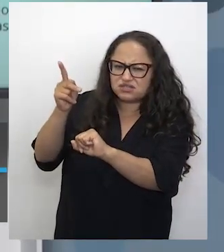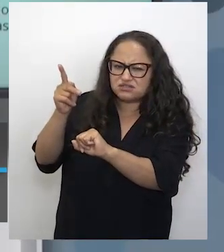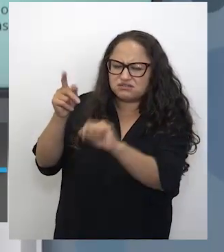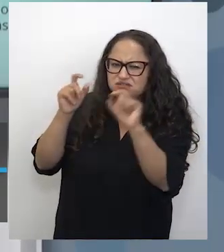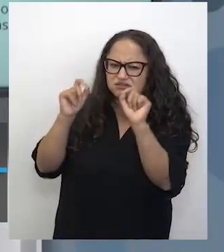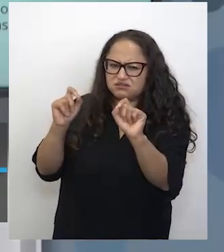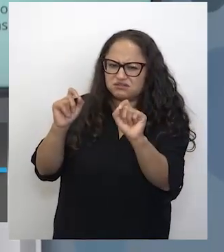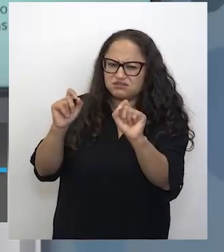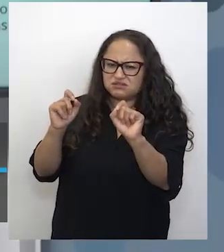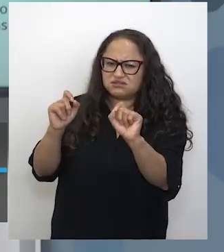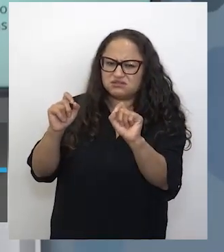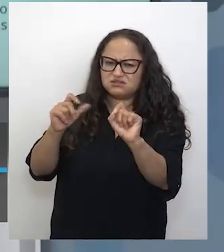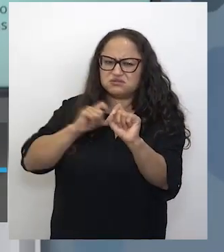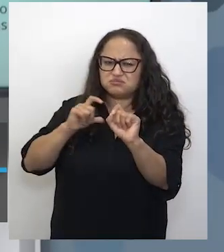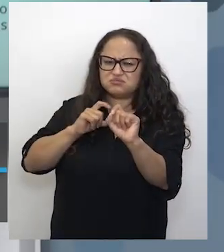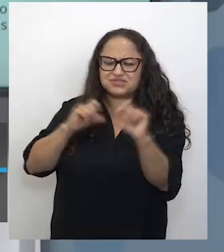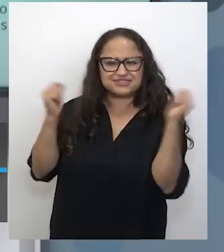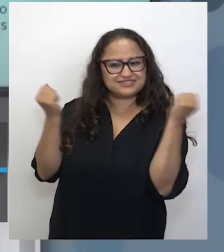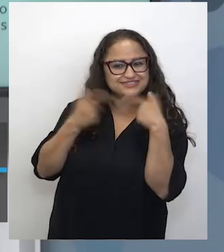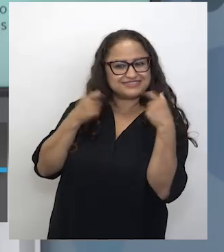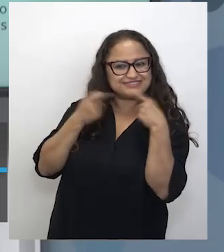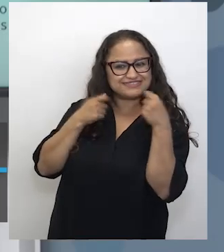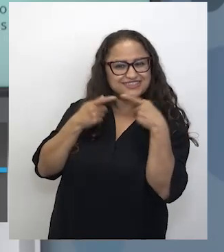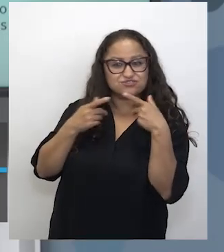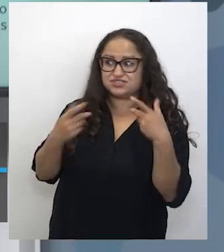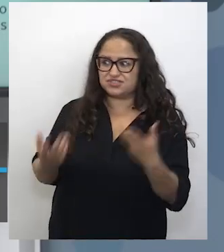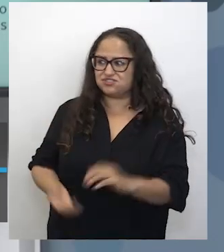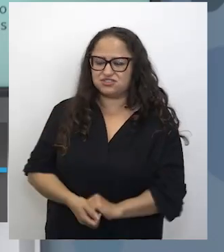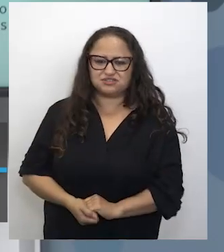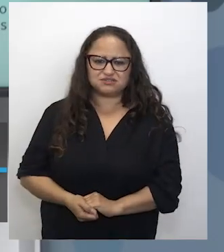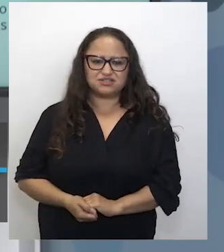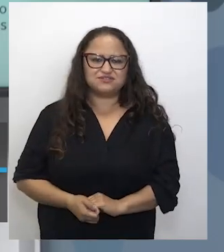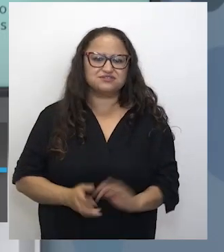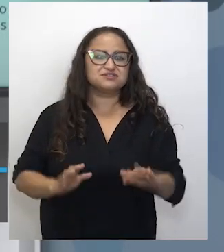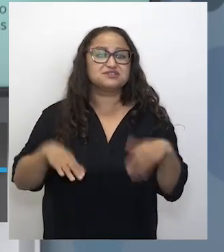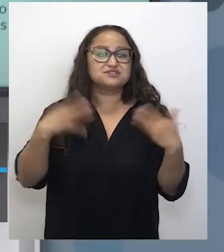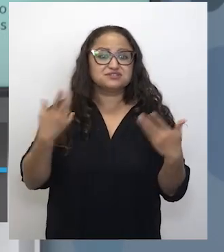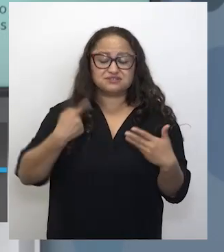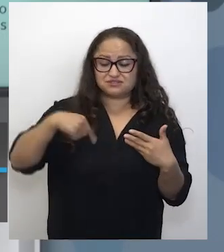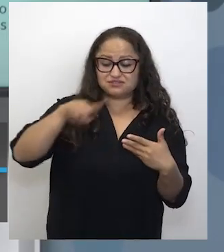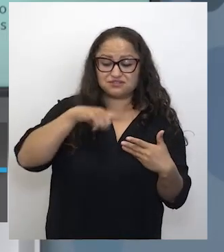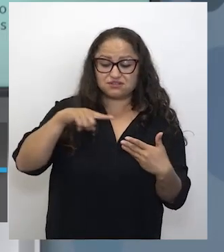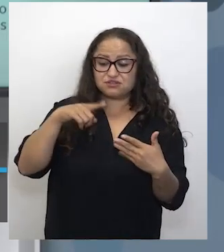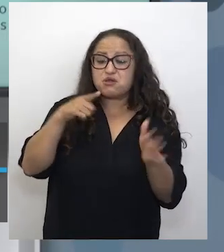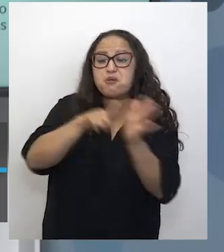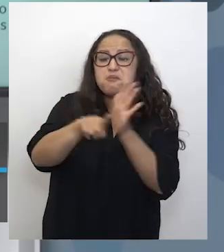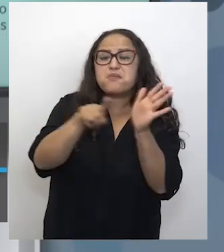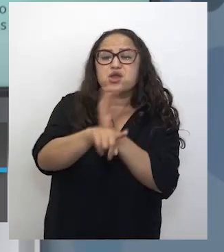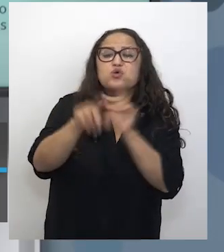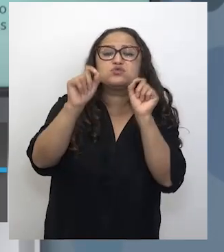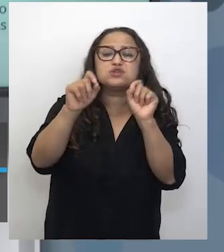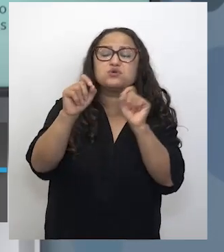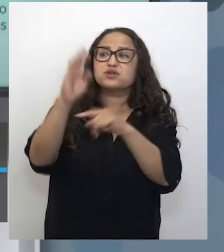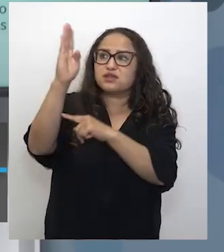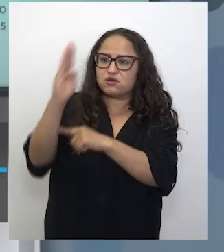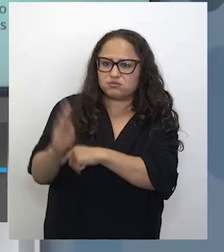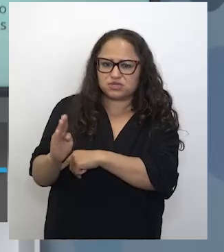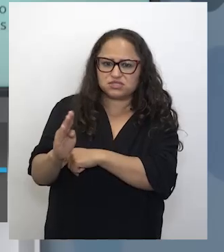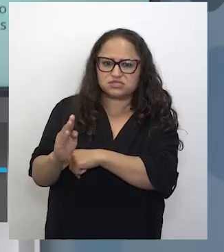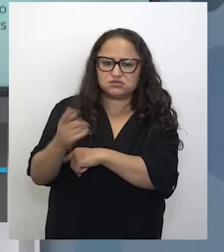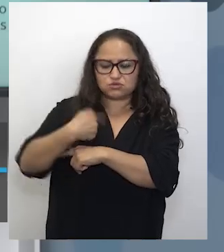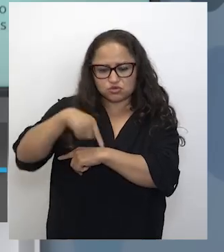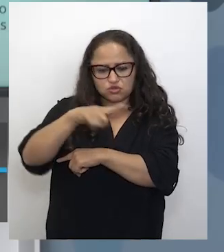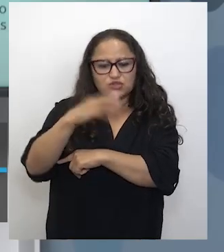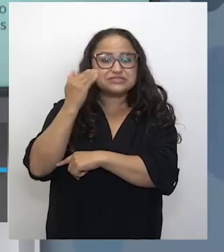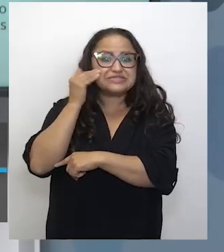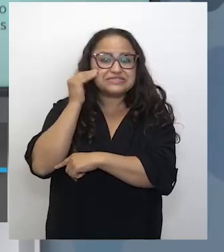nesse negócio de meme, a gente é bom, entendeu? Então, quando a gente pergunta o que é o Brasil, a ideia é que justamente a gente entenda que não